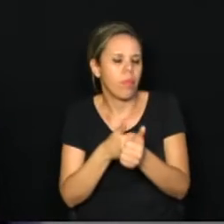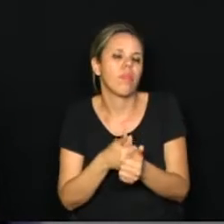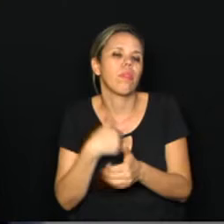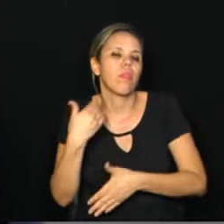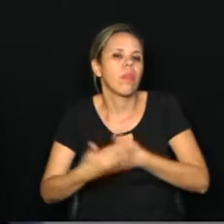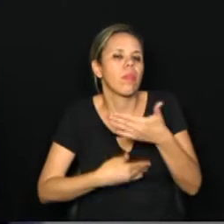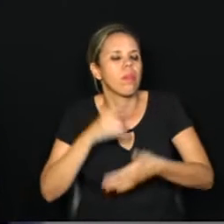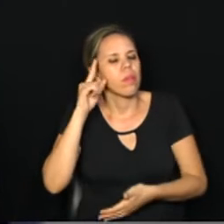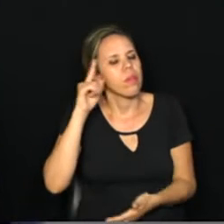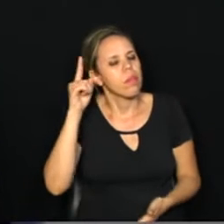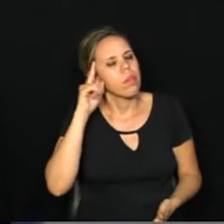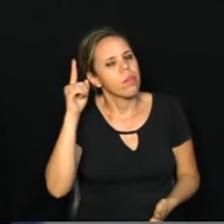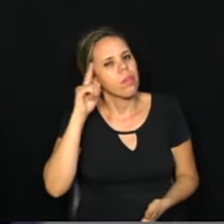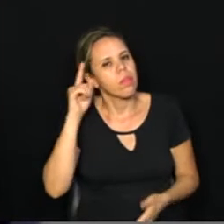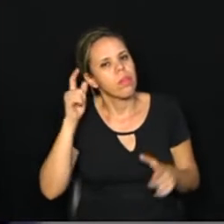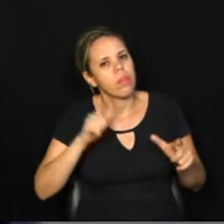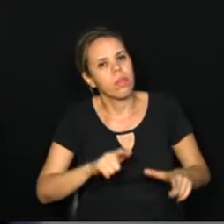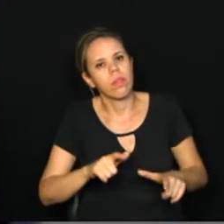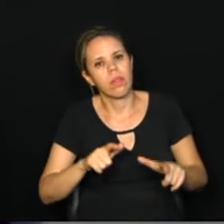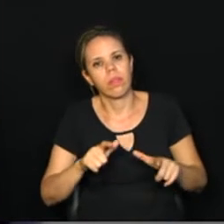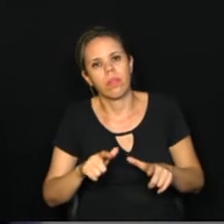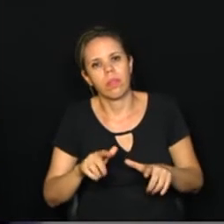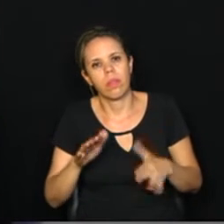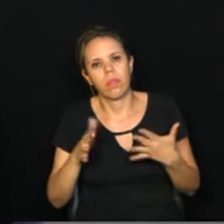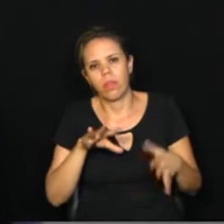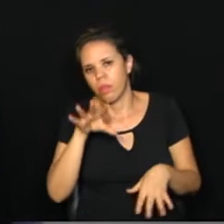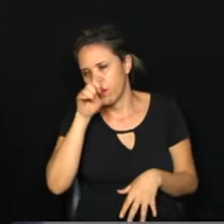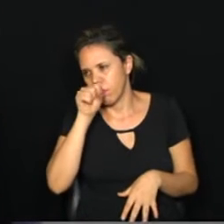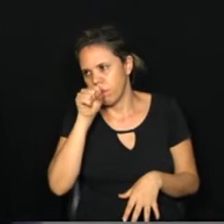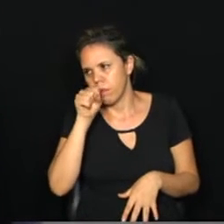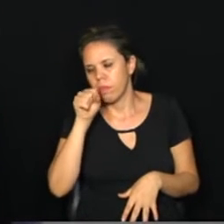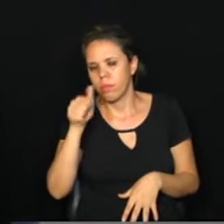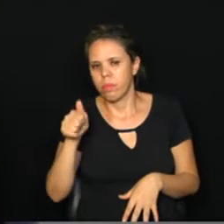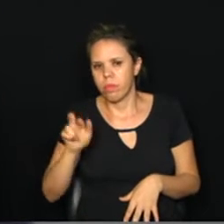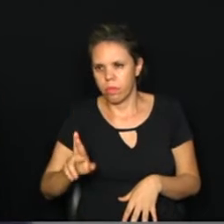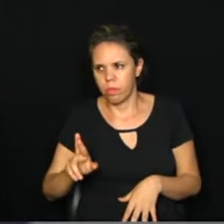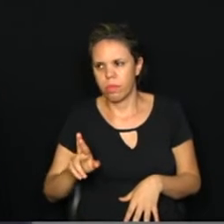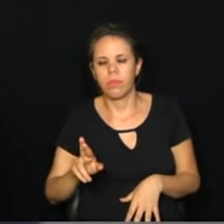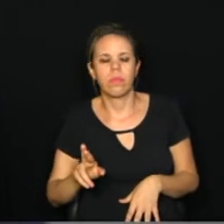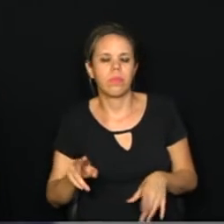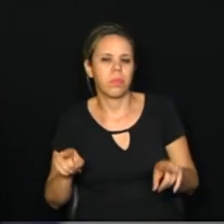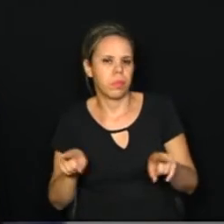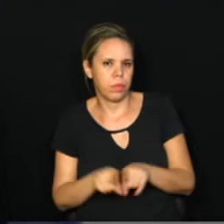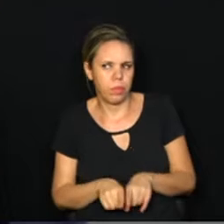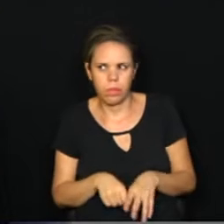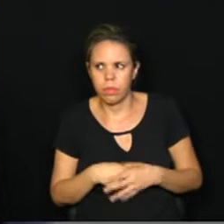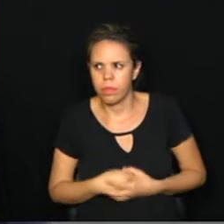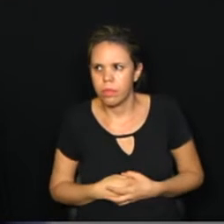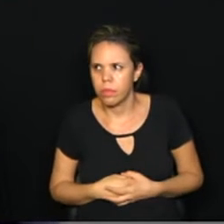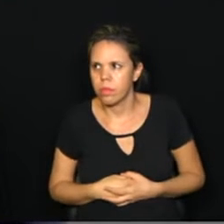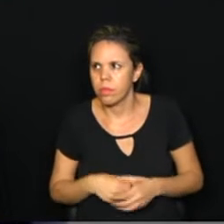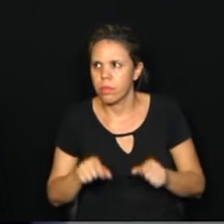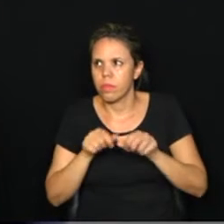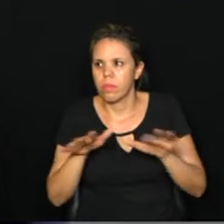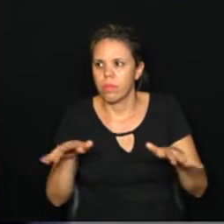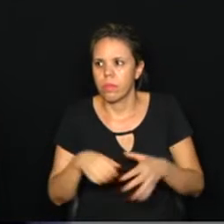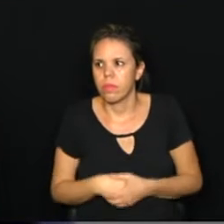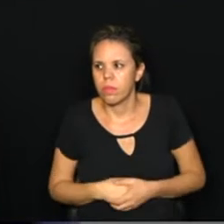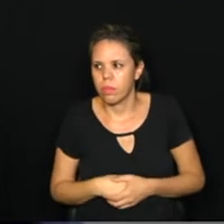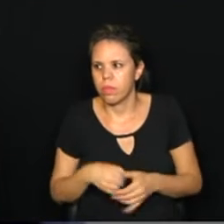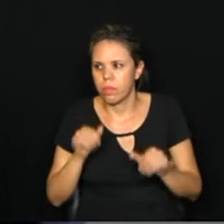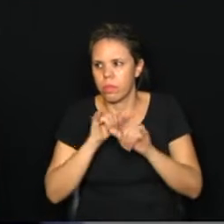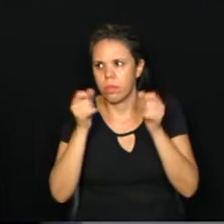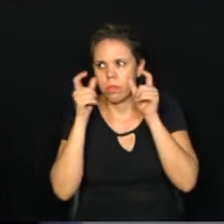diário dos índices de umidade relativa do ar e também a disseminação de